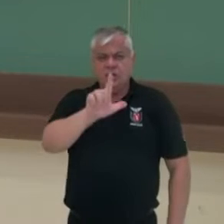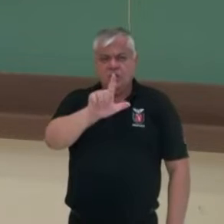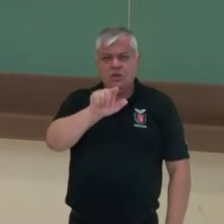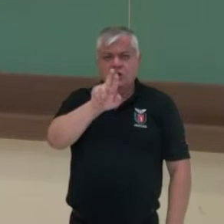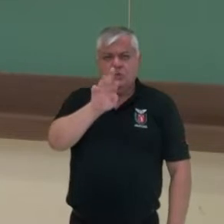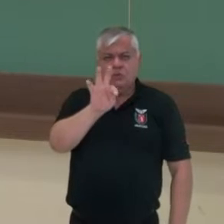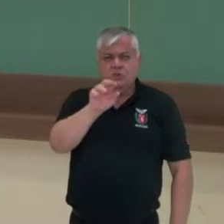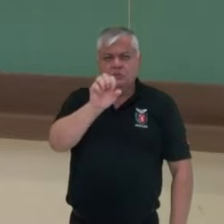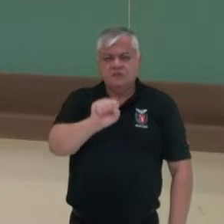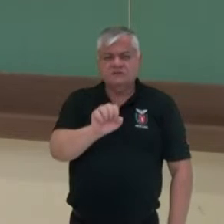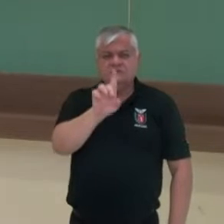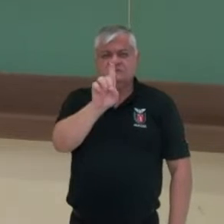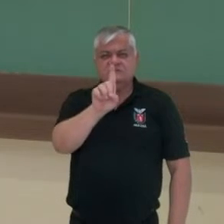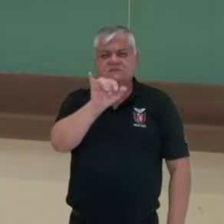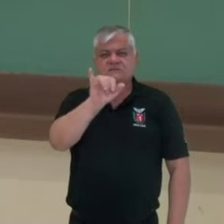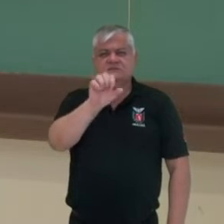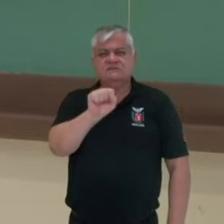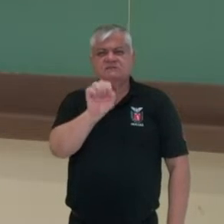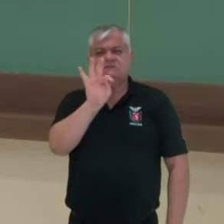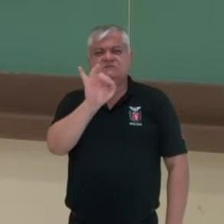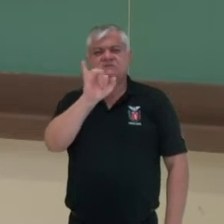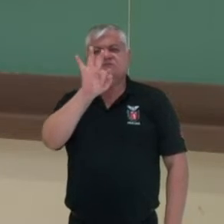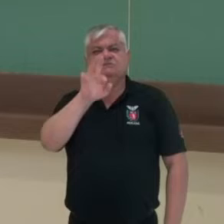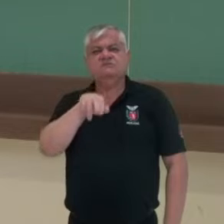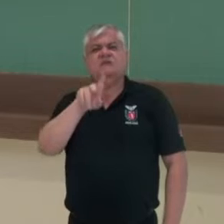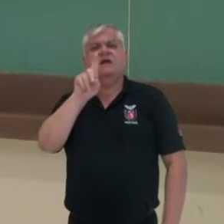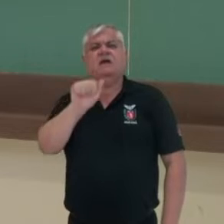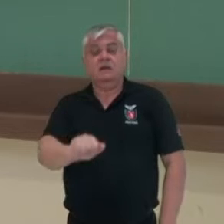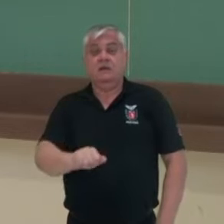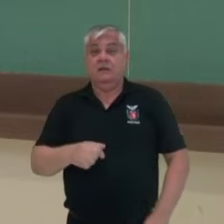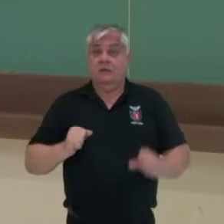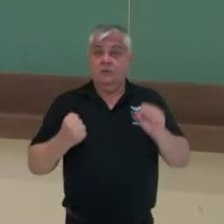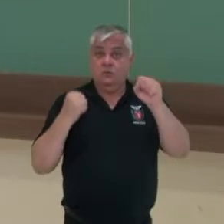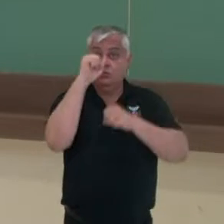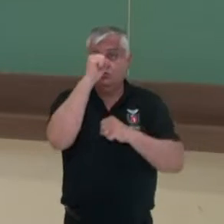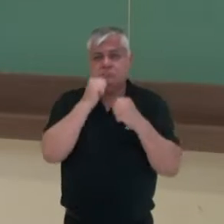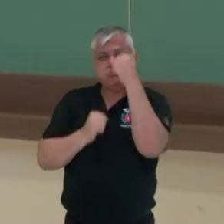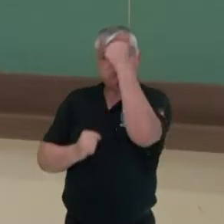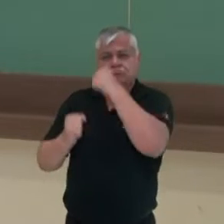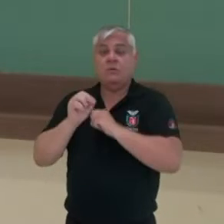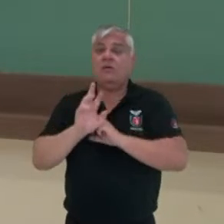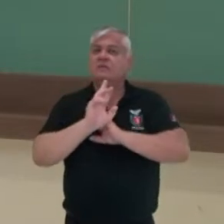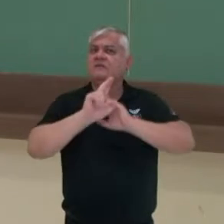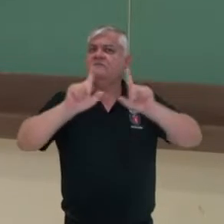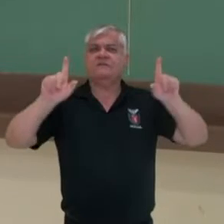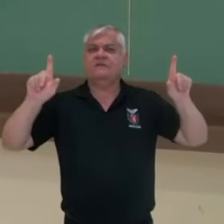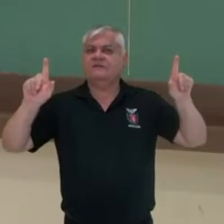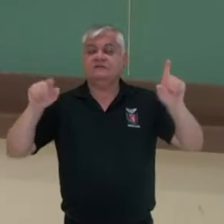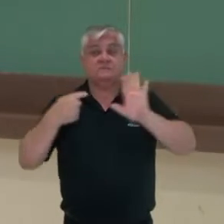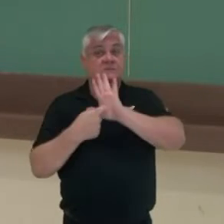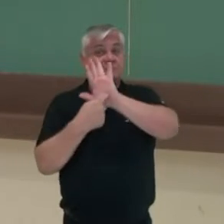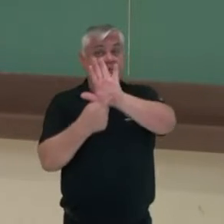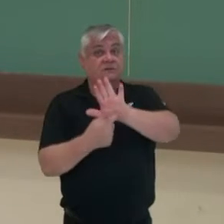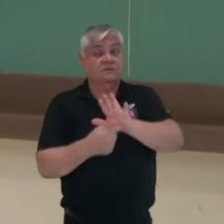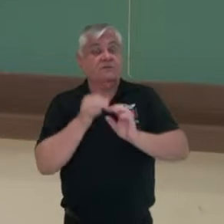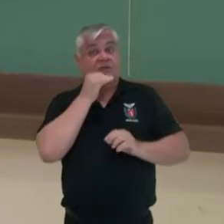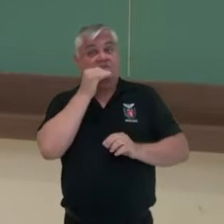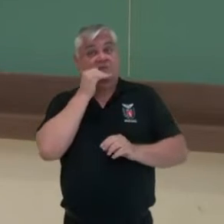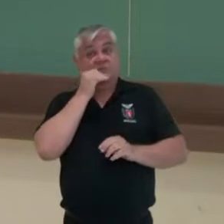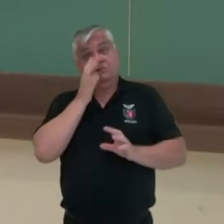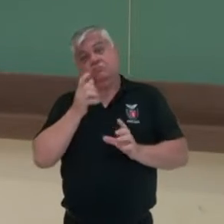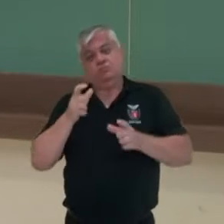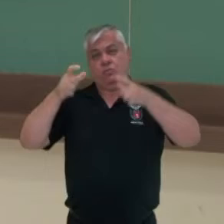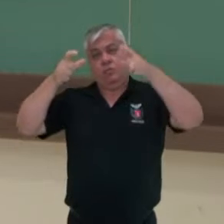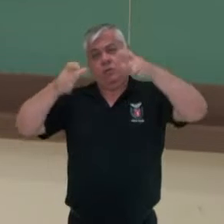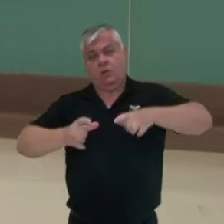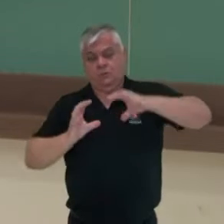vocês algumas lutas que são diferentes do nosso contexto, do nosso cotidiano, e que talvez no local, né? Talvez